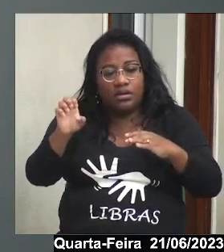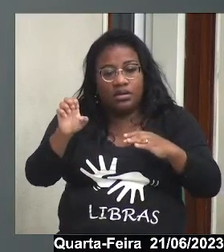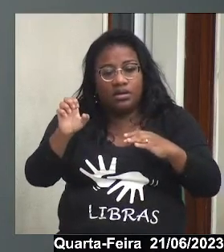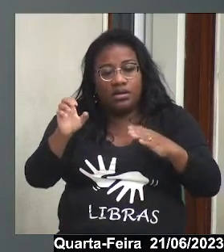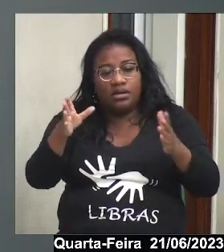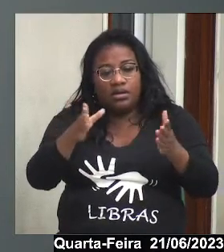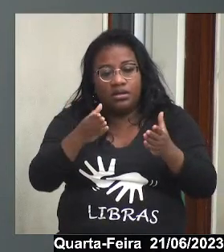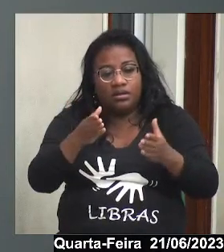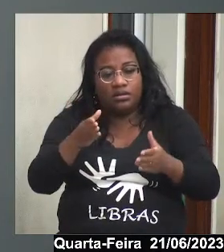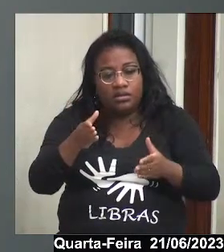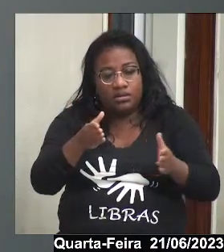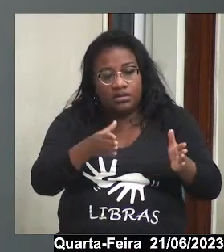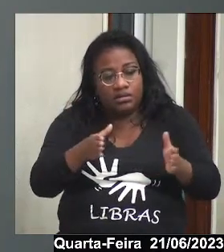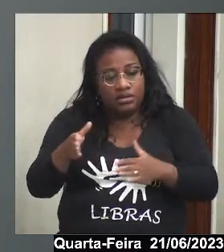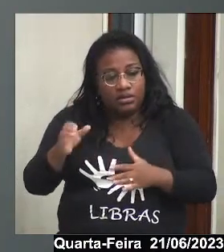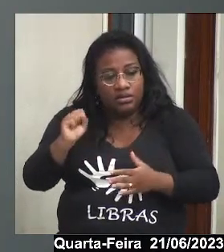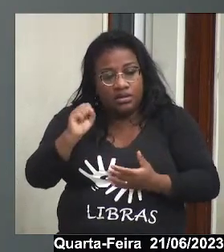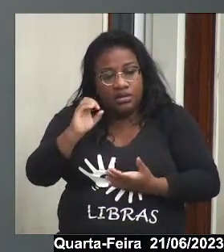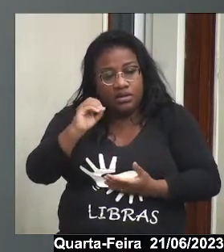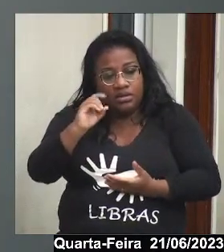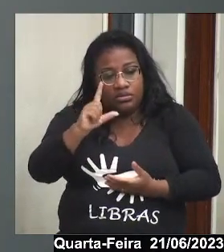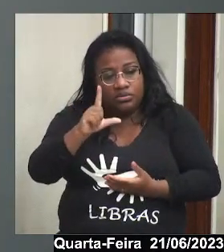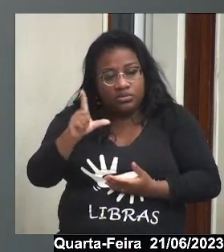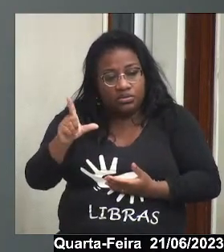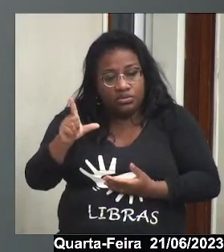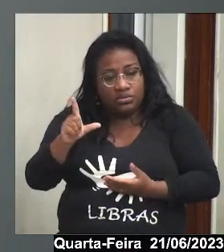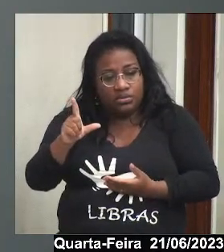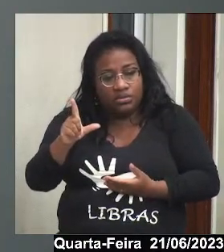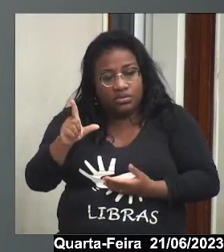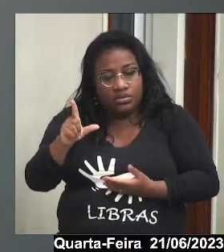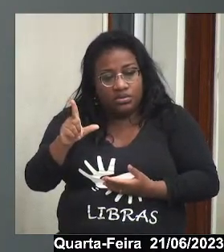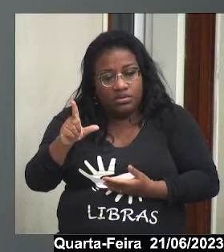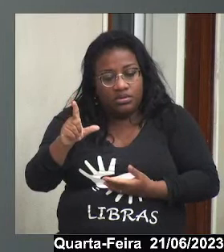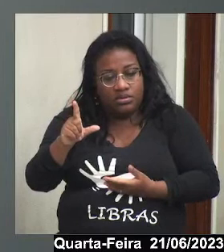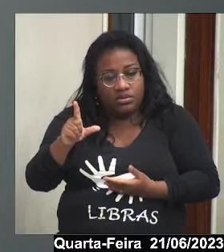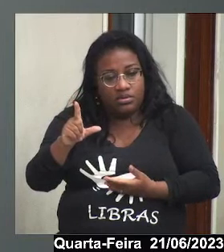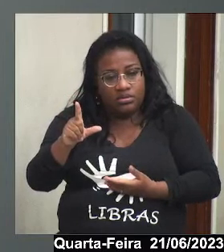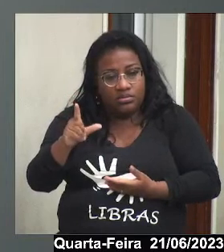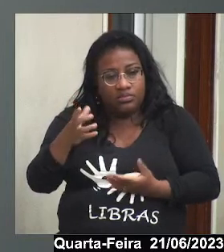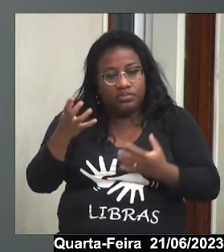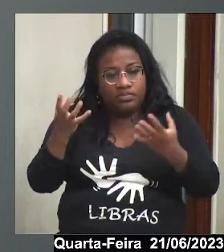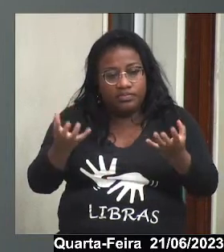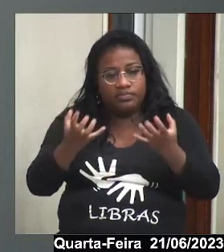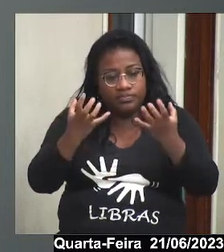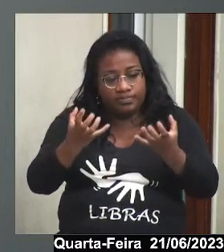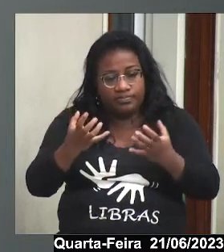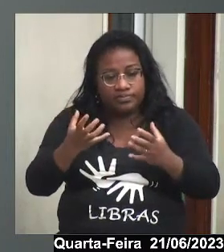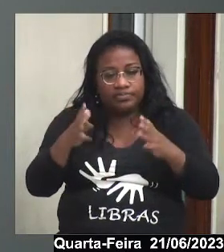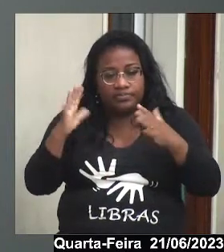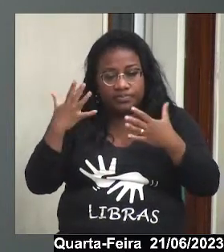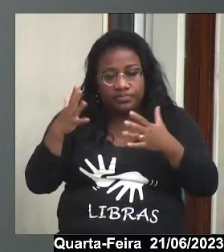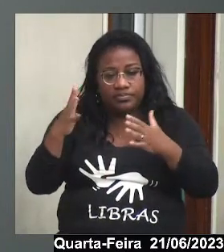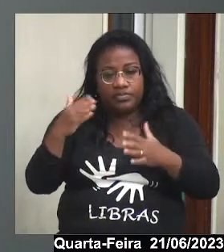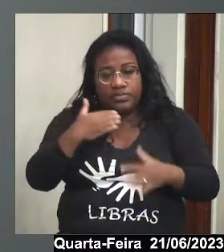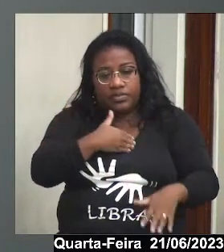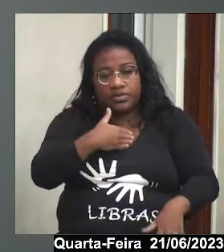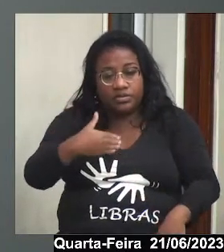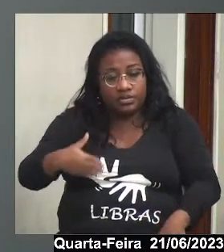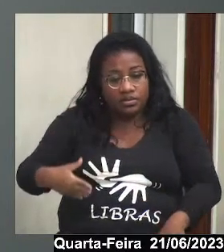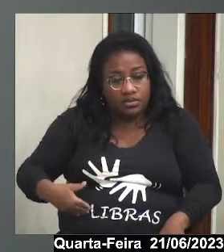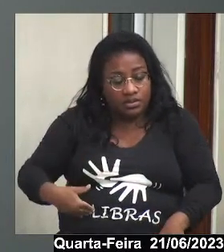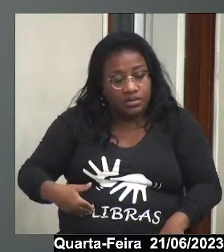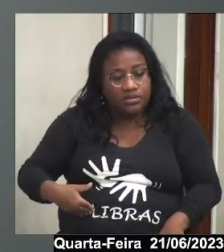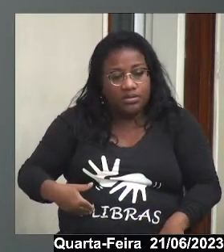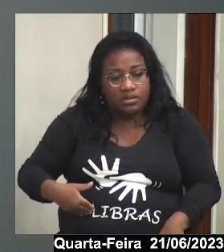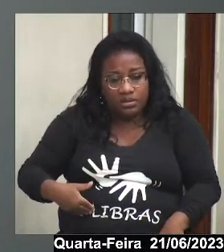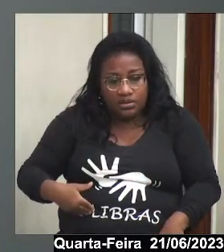breve vai estar, assim que aparecer a dotação, executando essa obra. Então, eu quero aqui parabenizar também o governo, que